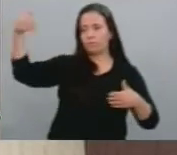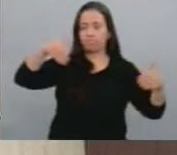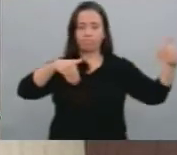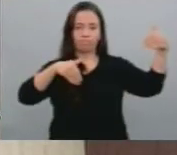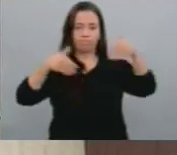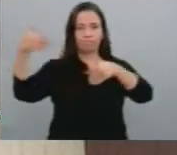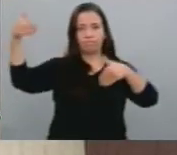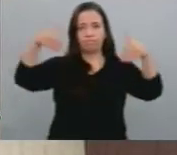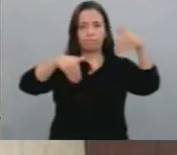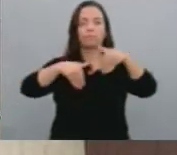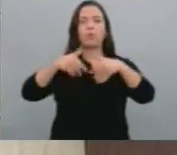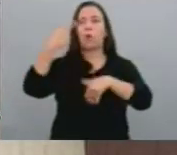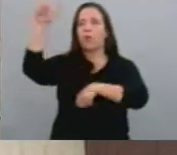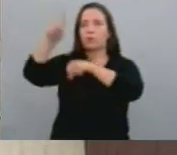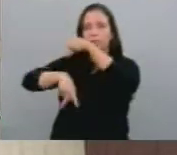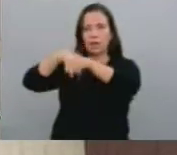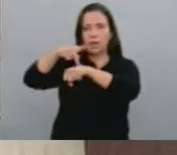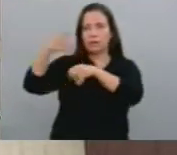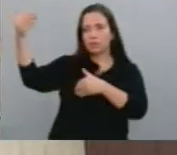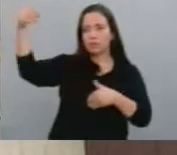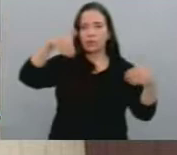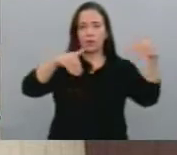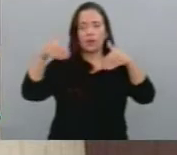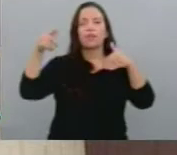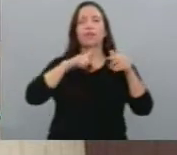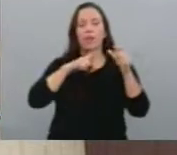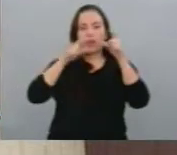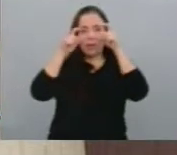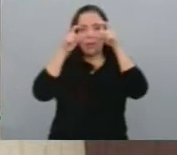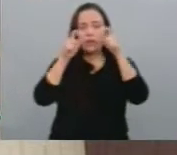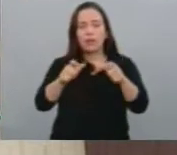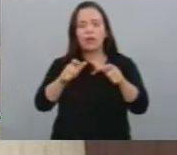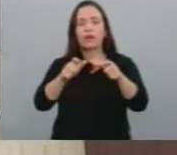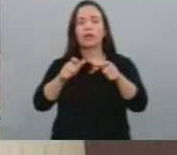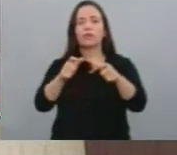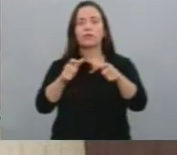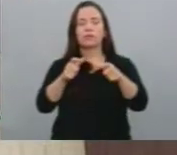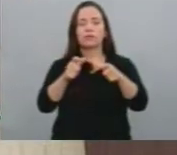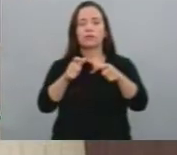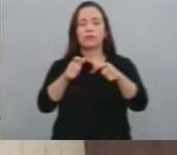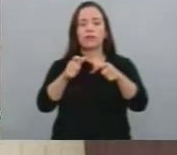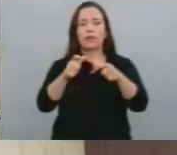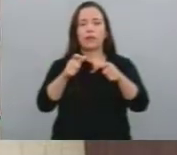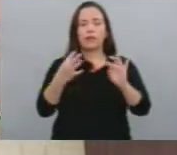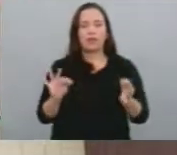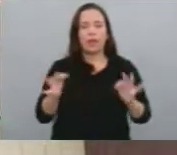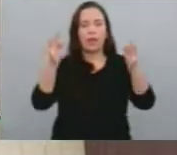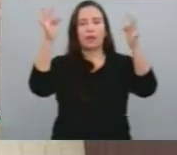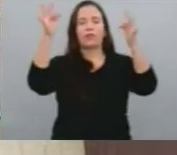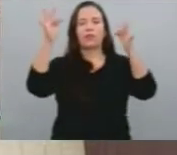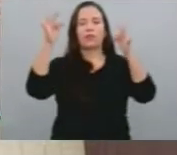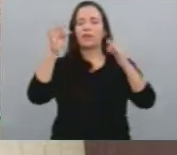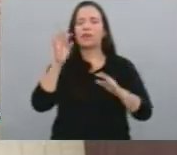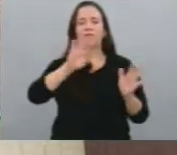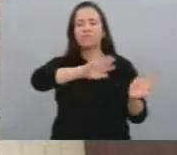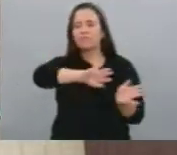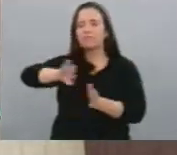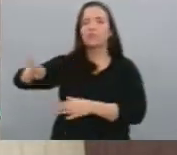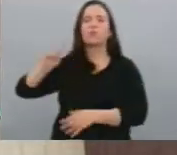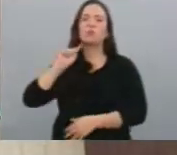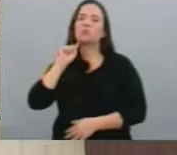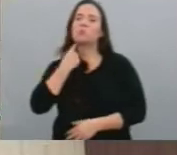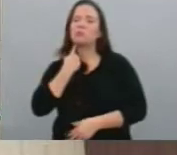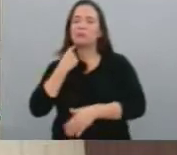conexões intercontinental, com capacidade de atrair empreendimentos de alta tecnologia e não indústria suja.